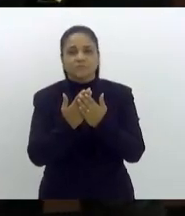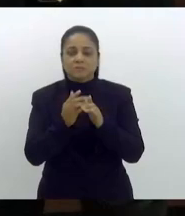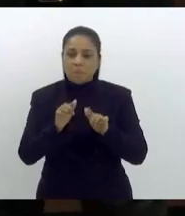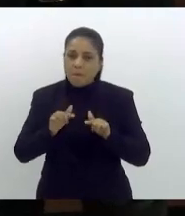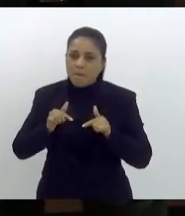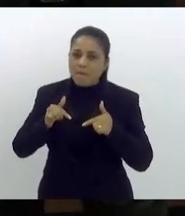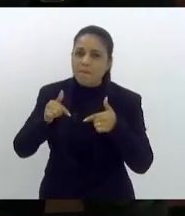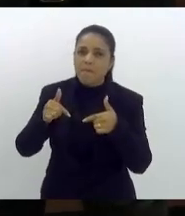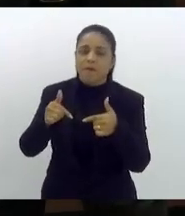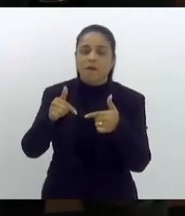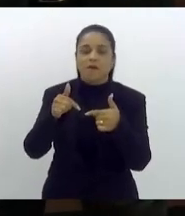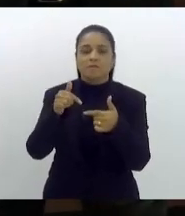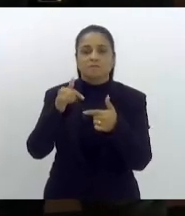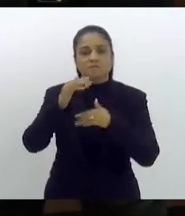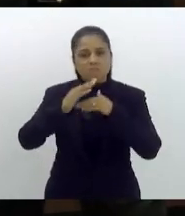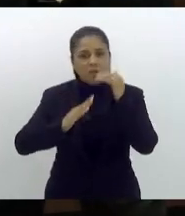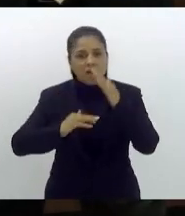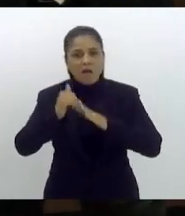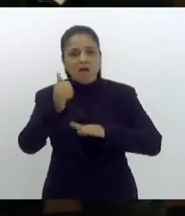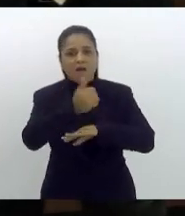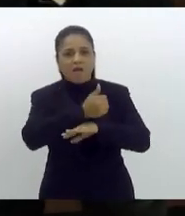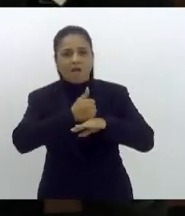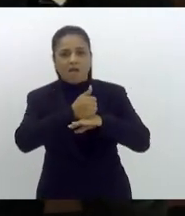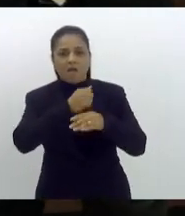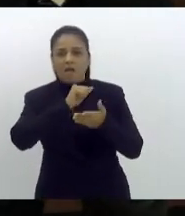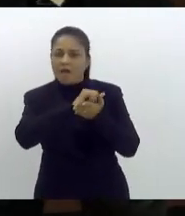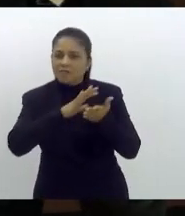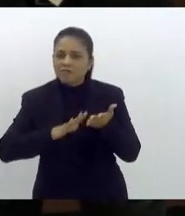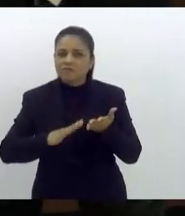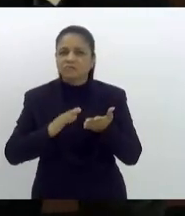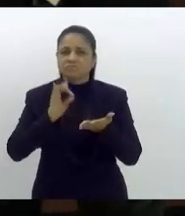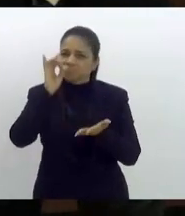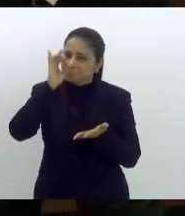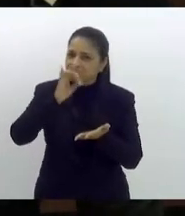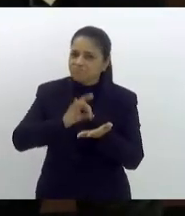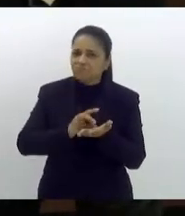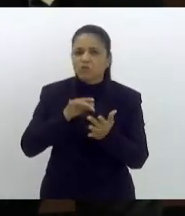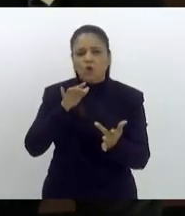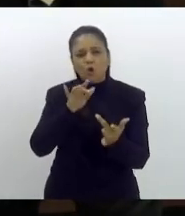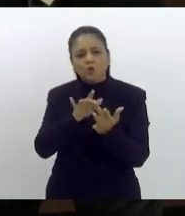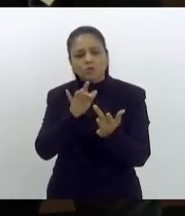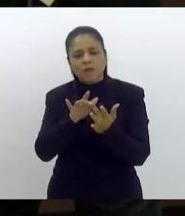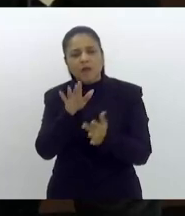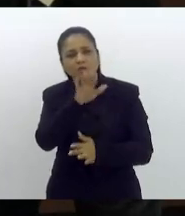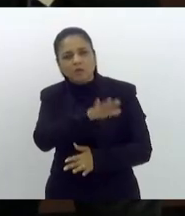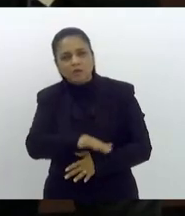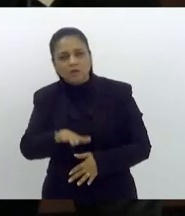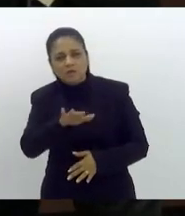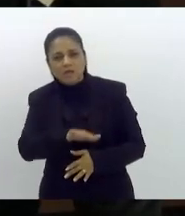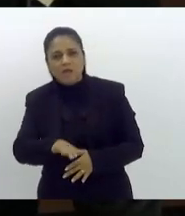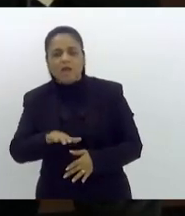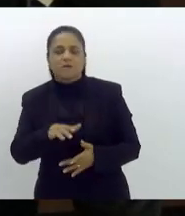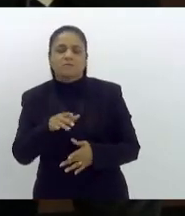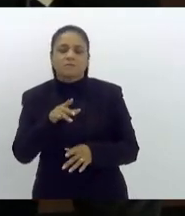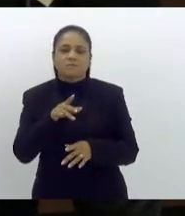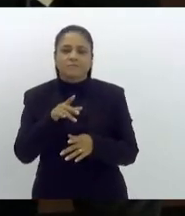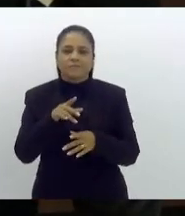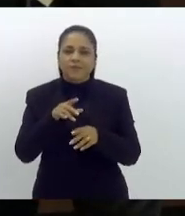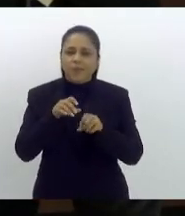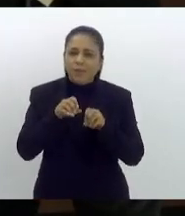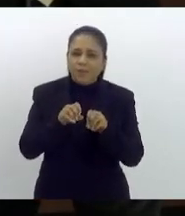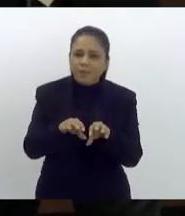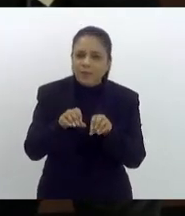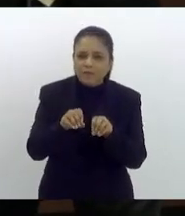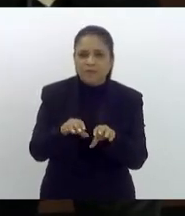atividade que requer toda a lógica ali de contato direto com as crianças no aspecto Educacional o